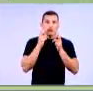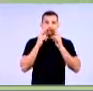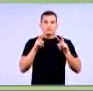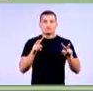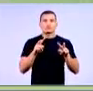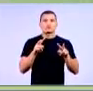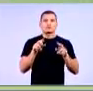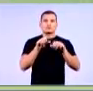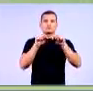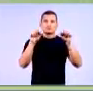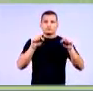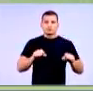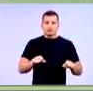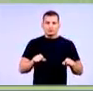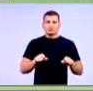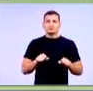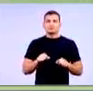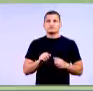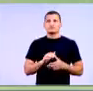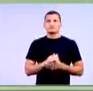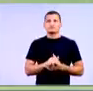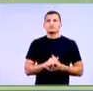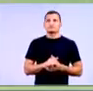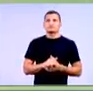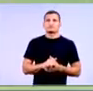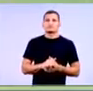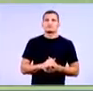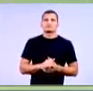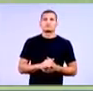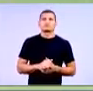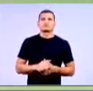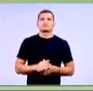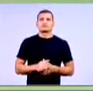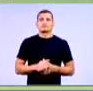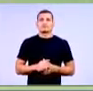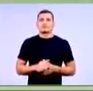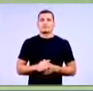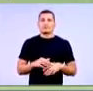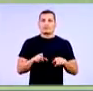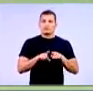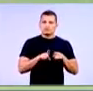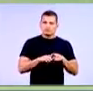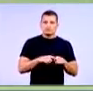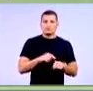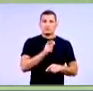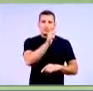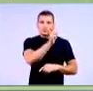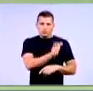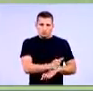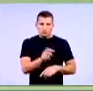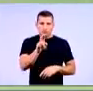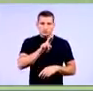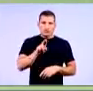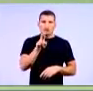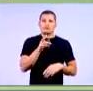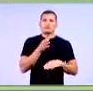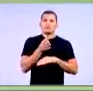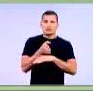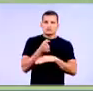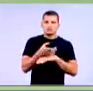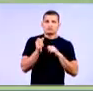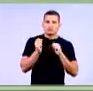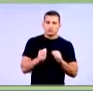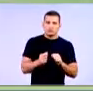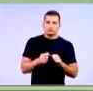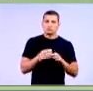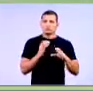Então a gente vai ter uma visão do sistema de modo amplo, para que o usuário também possa participar dessa comunicação, e aí ele vai